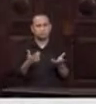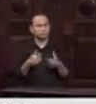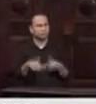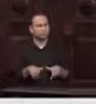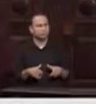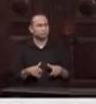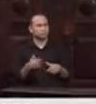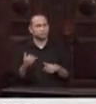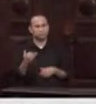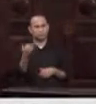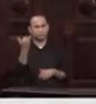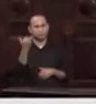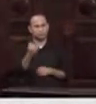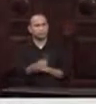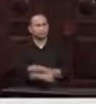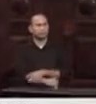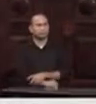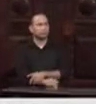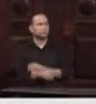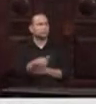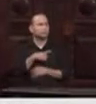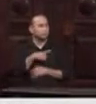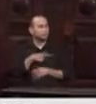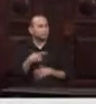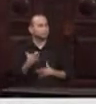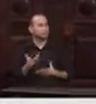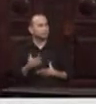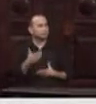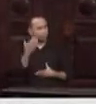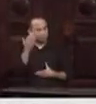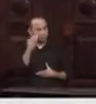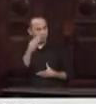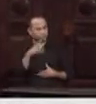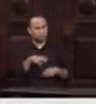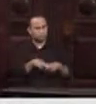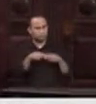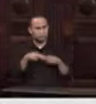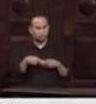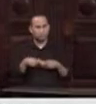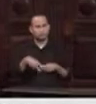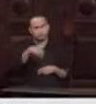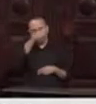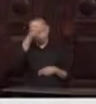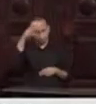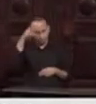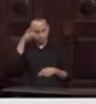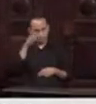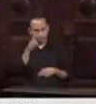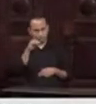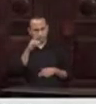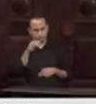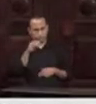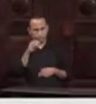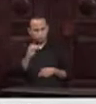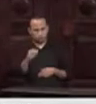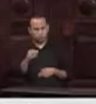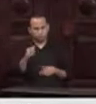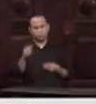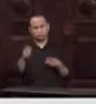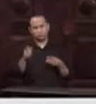esforço importante que tem sido empreendido pelo prefeito Rodrigo Neves, desde o seu primeiro